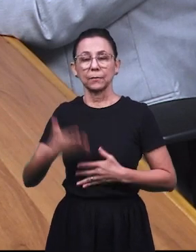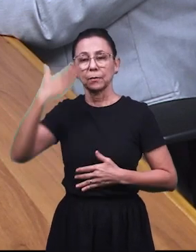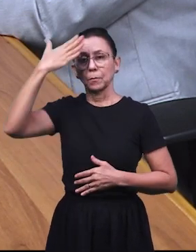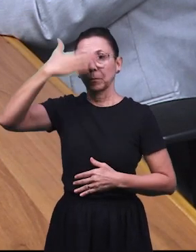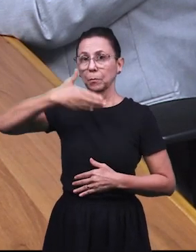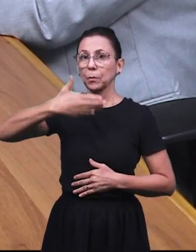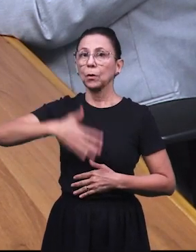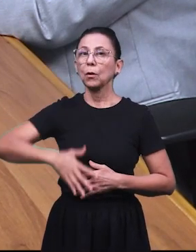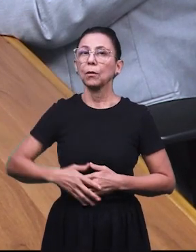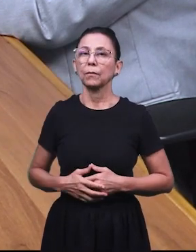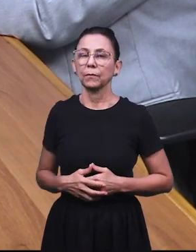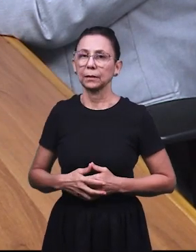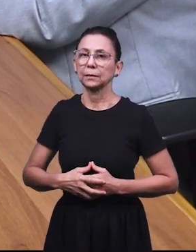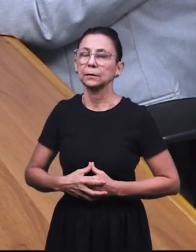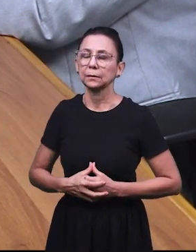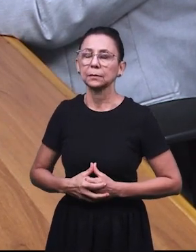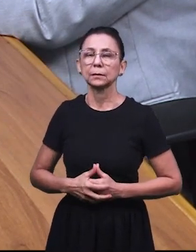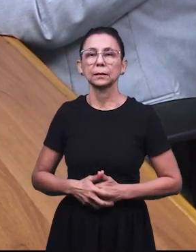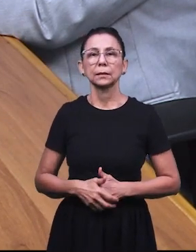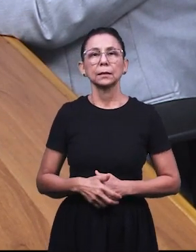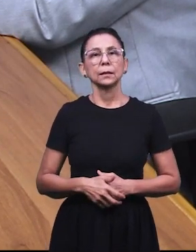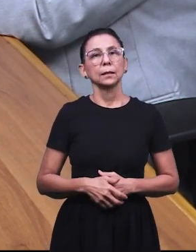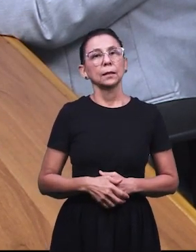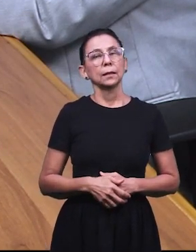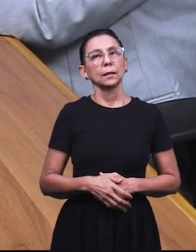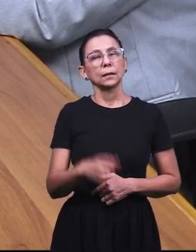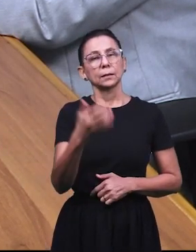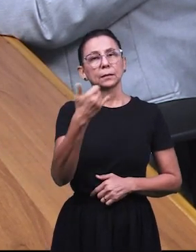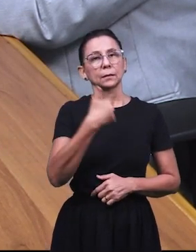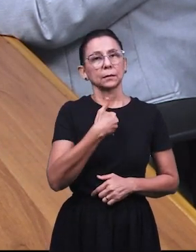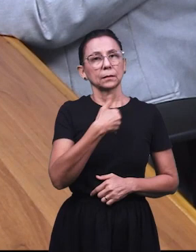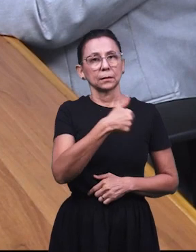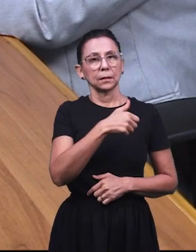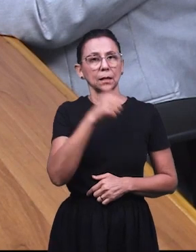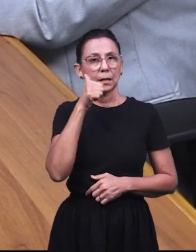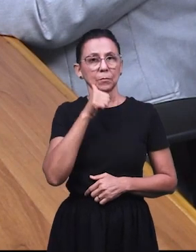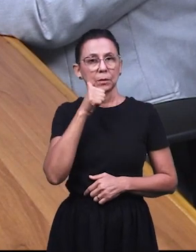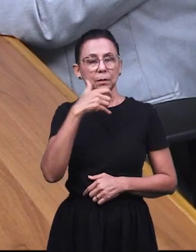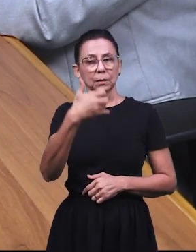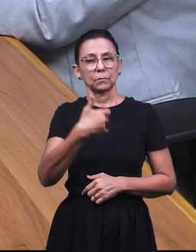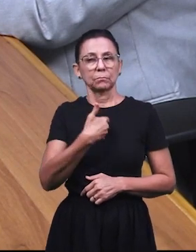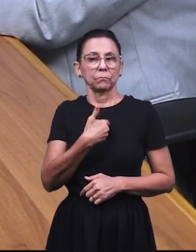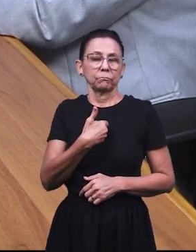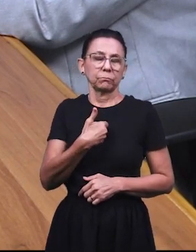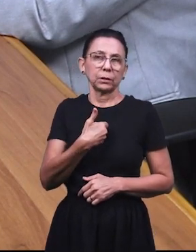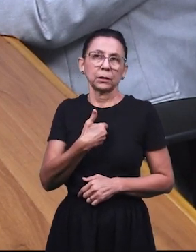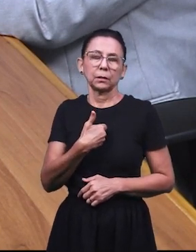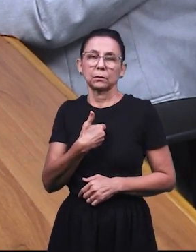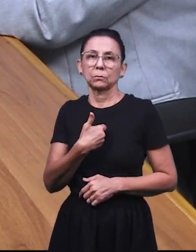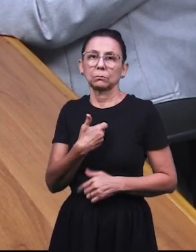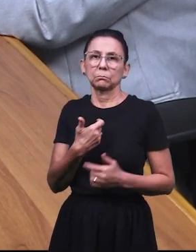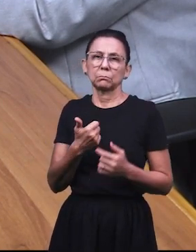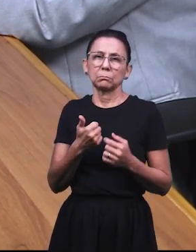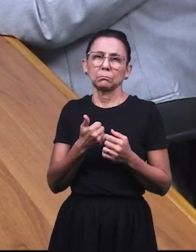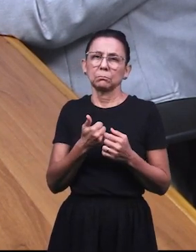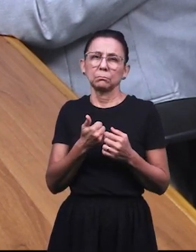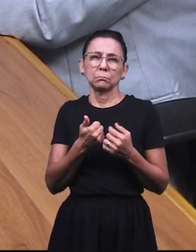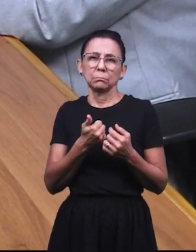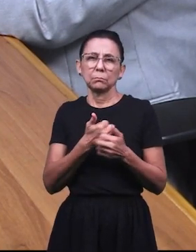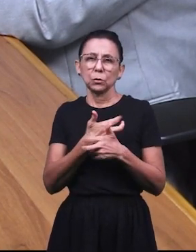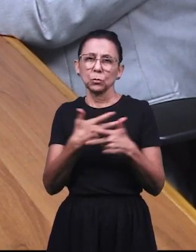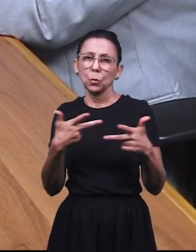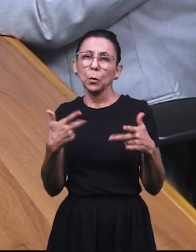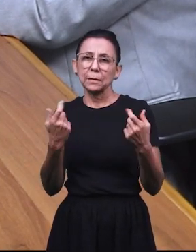compartilhou a respeito das respostas que o Senhor deu a ela em relação a pequenos, não vou dizer desejos, né, mas